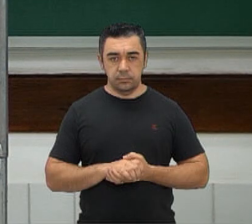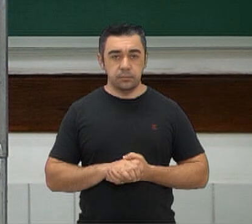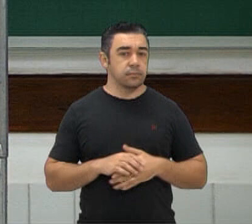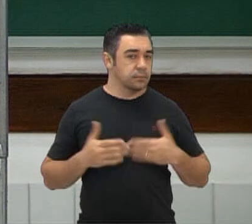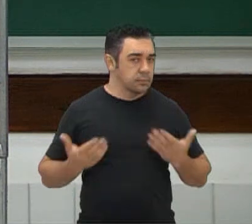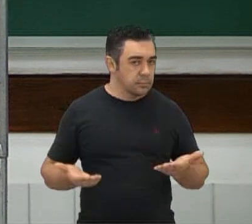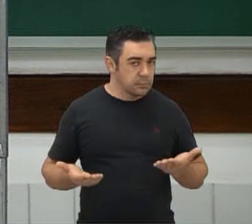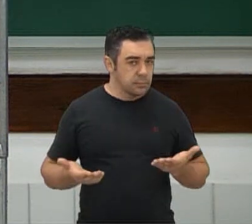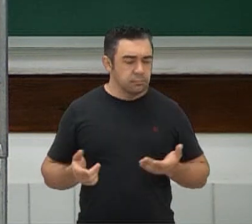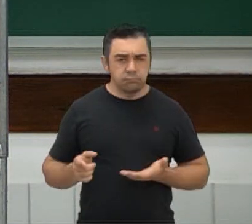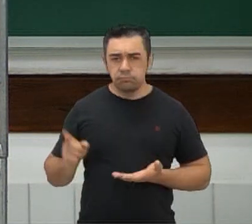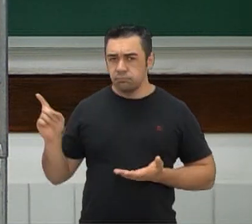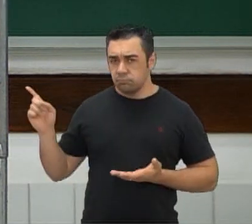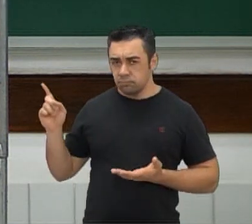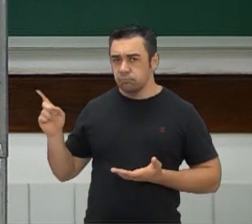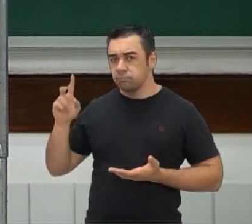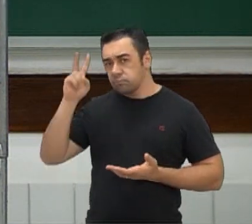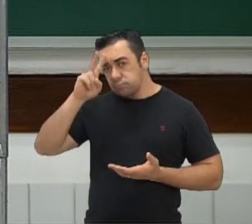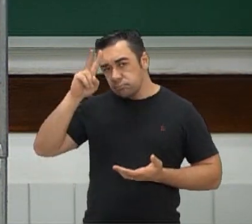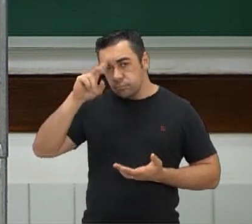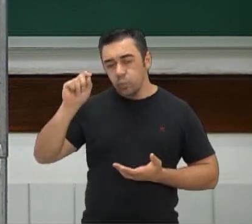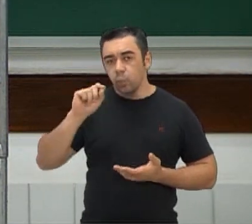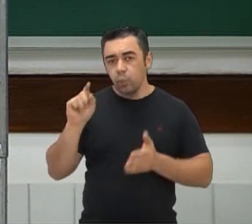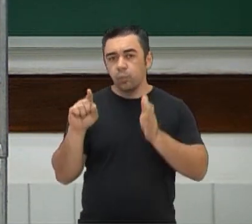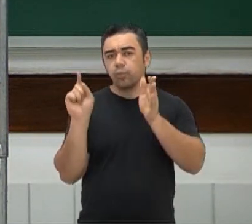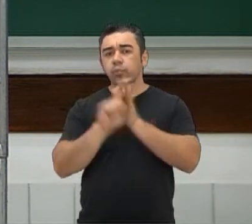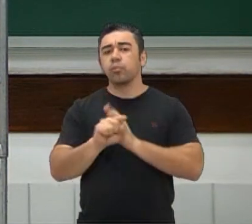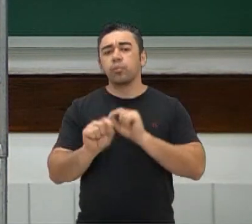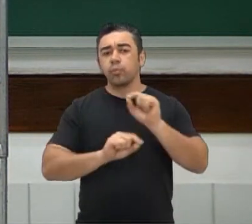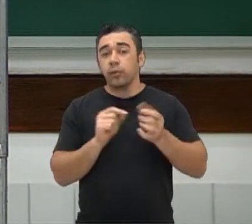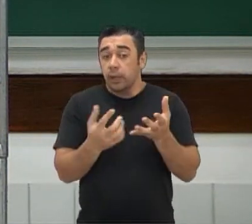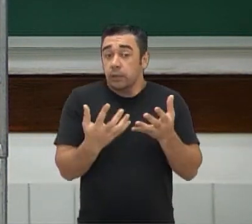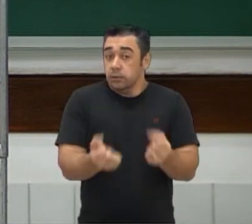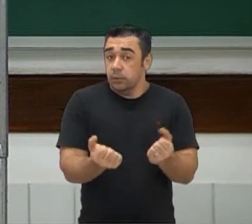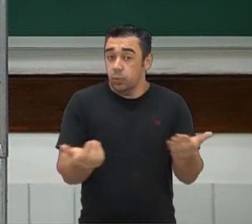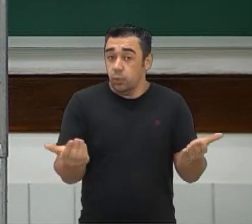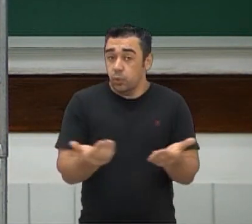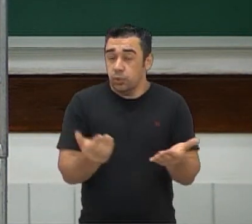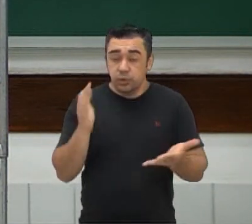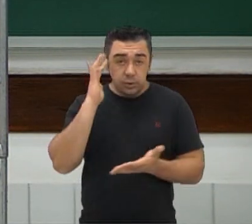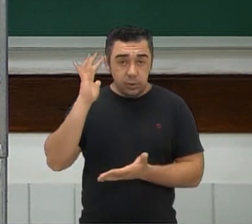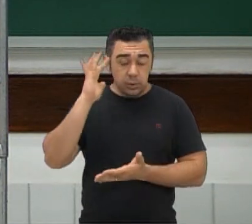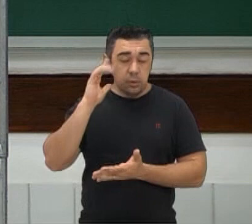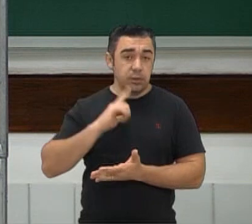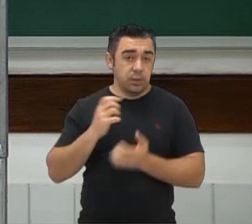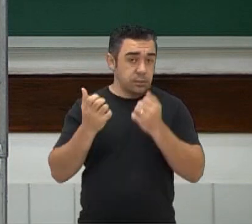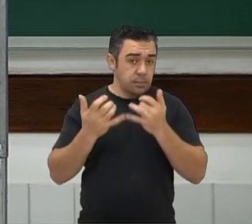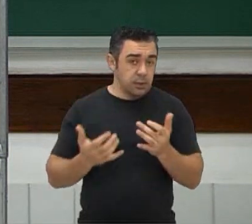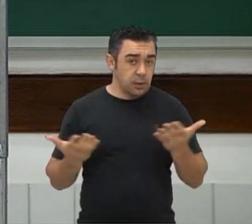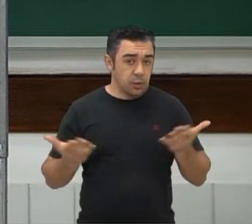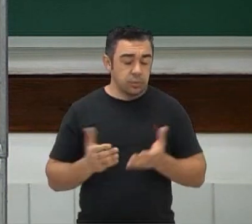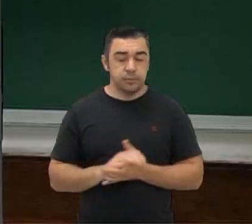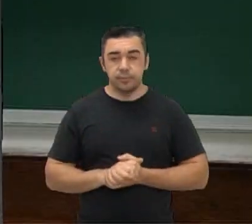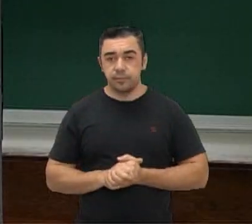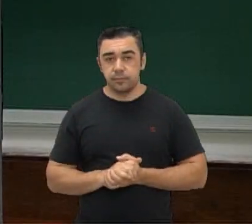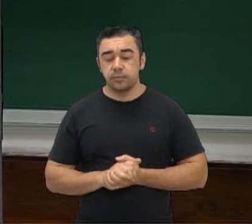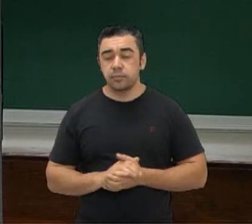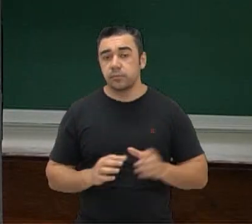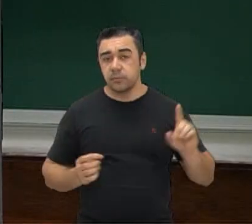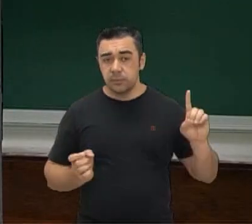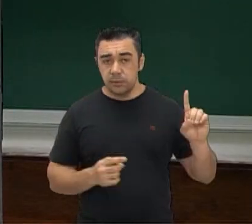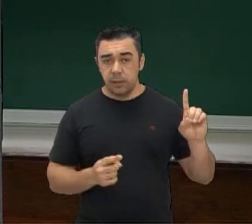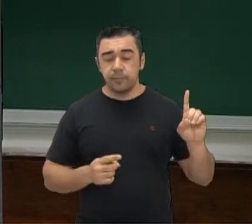E aí, gente? Aí você tem que lembrar, a gente está perguntando o que é aceito hoje, qual que é a justificativa aceita hoje. Qual seria? Os